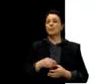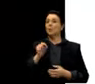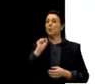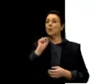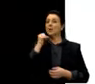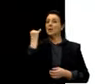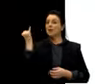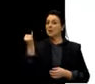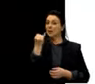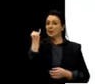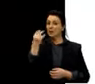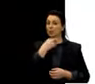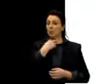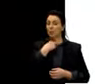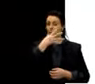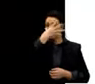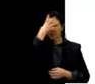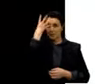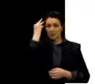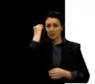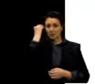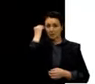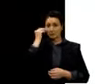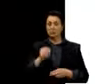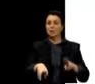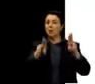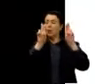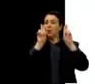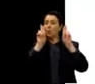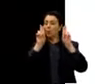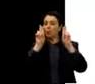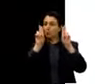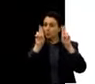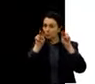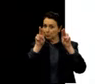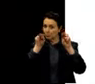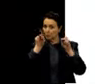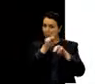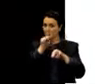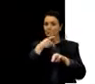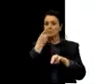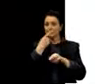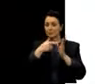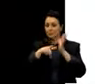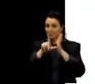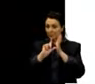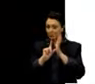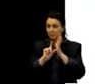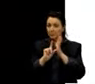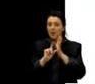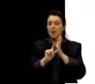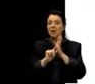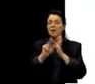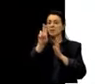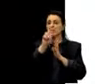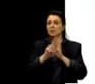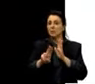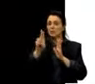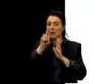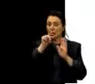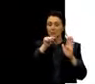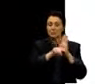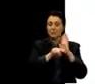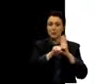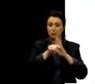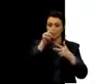Importante, gente, esses termos que eu falei anteriormente, eles vão ser colocados nas questões